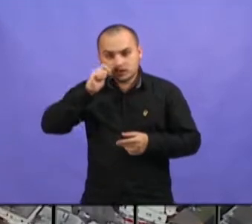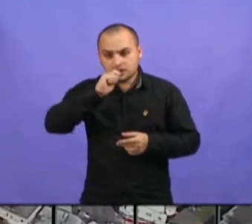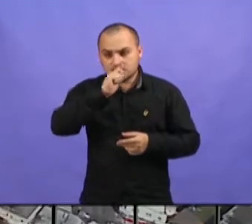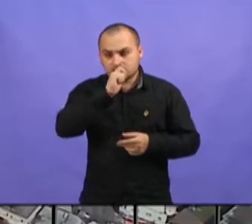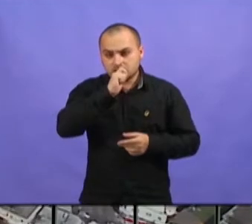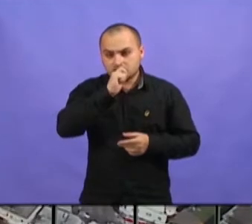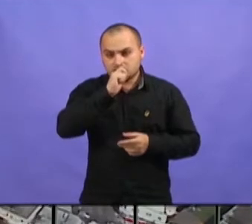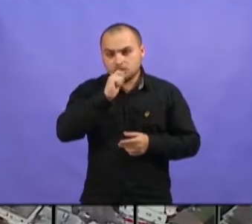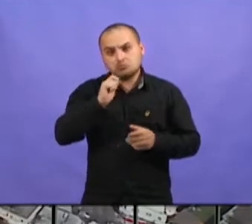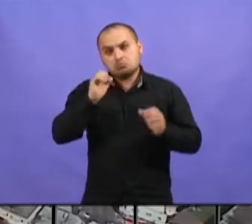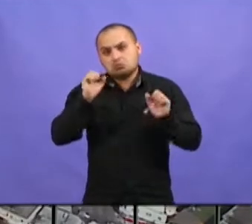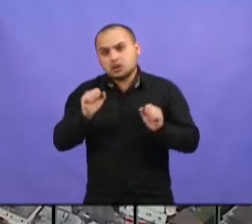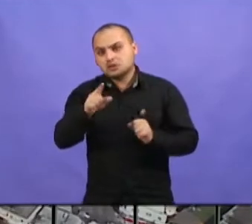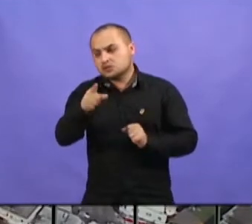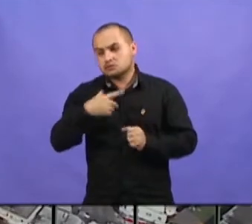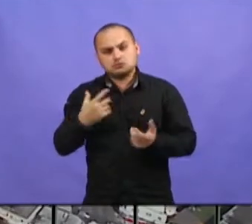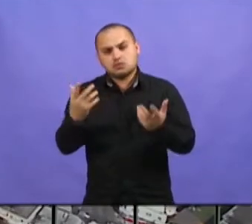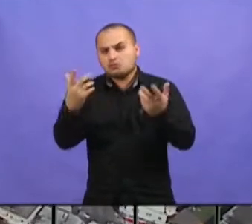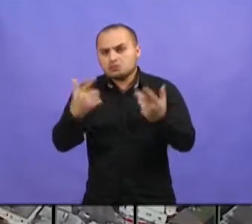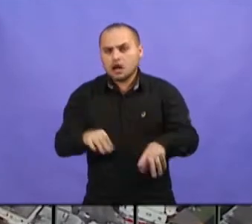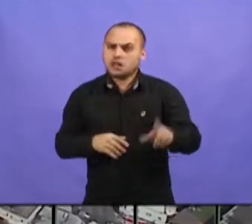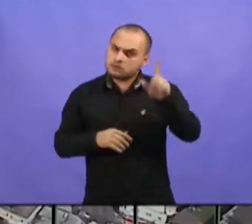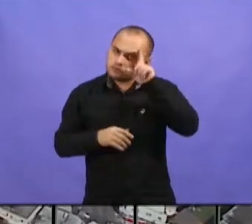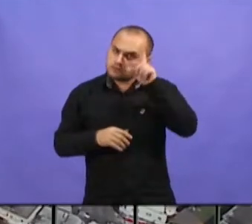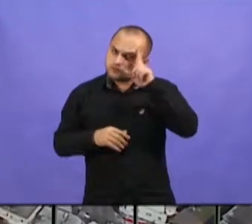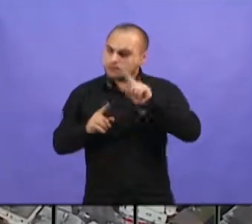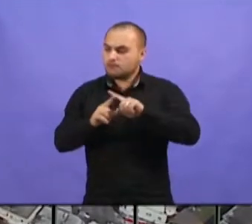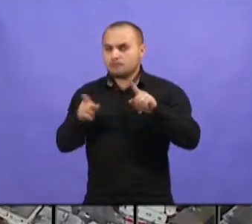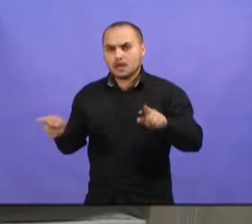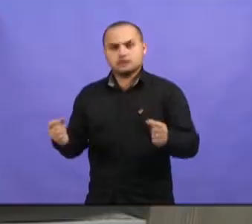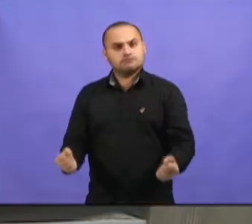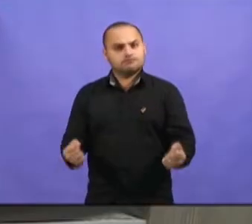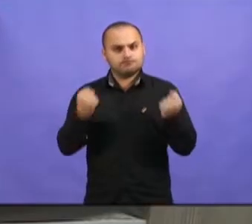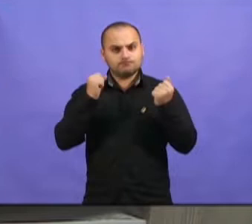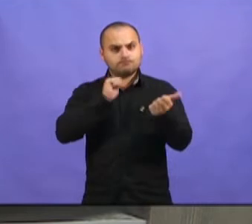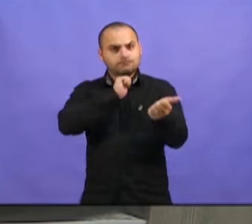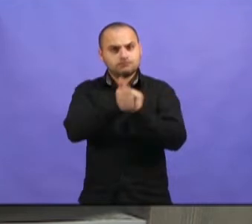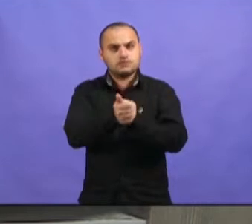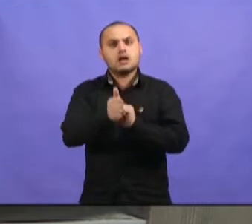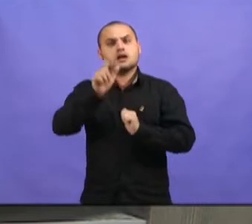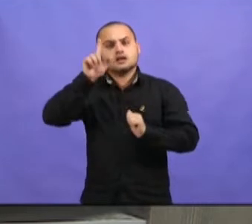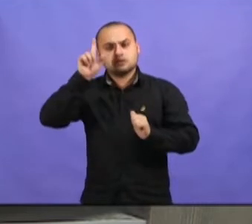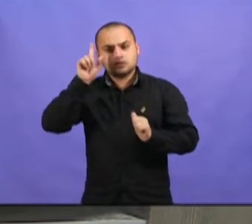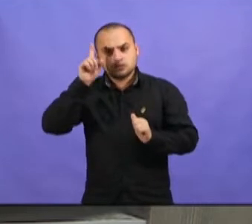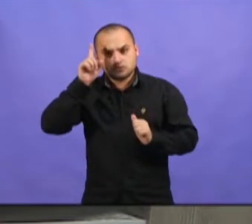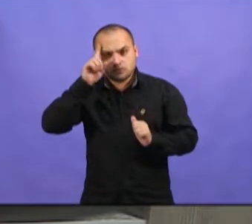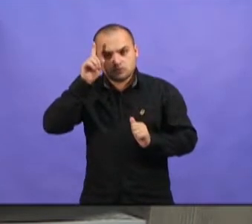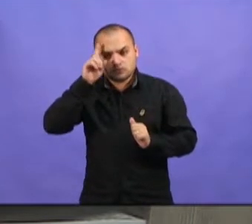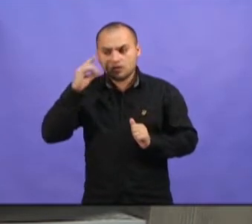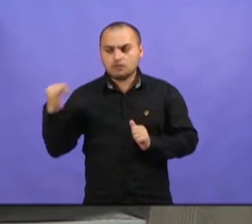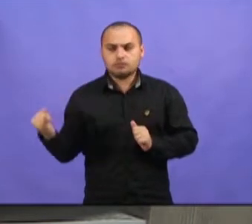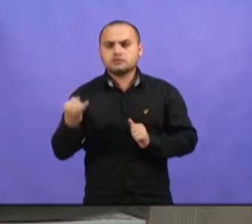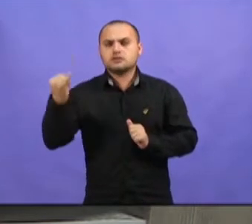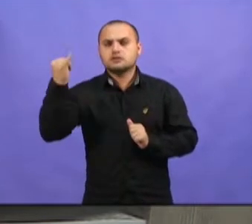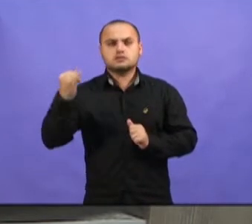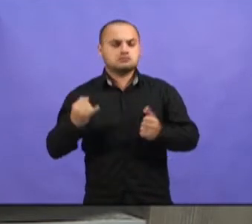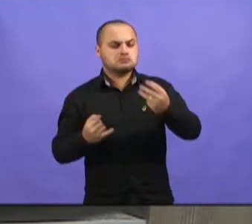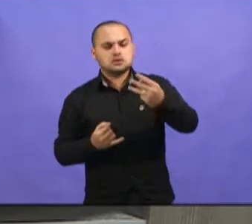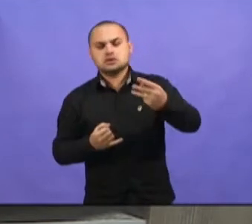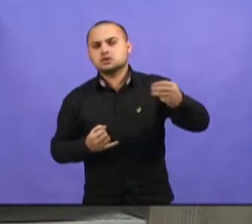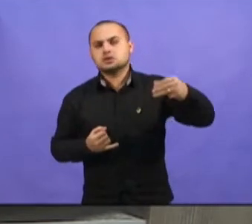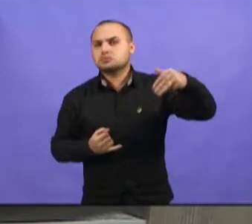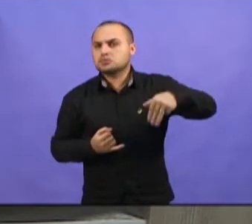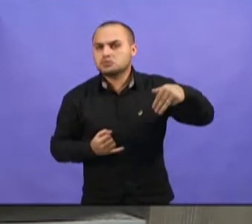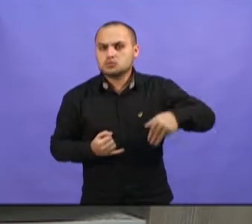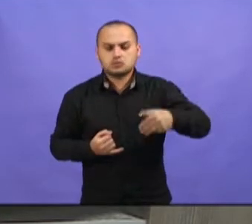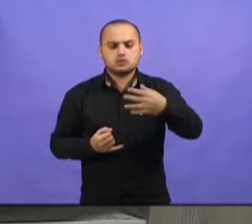fazer o exercício todo dia, mas ele é tão necessário quanto escovar o dente. Então, quanto? 30 minutos, 40